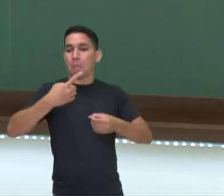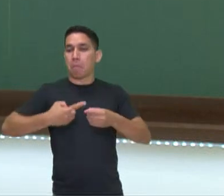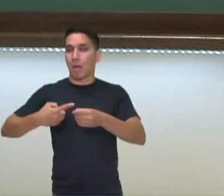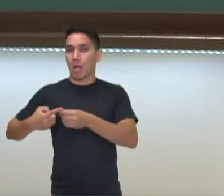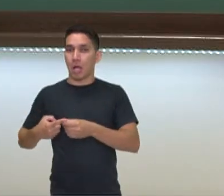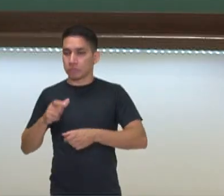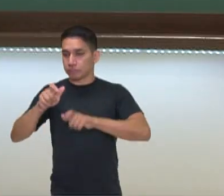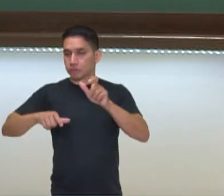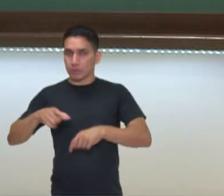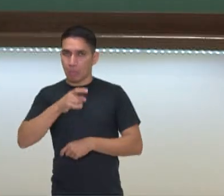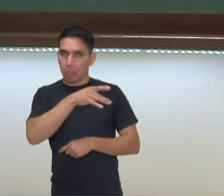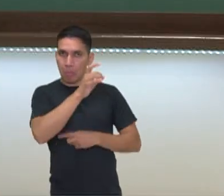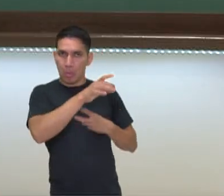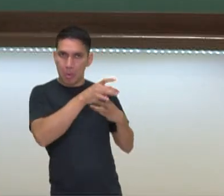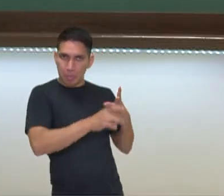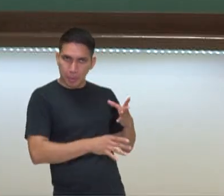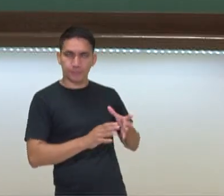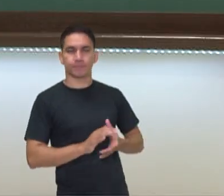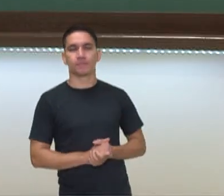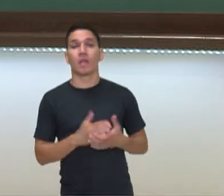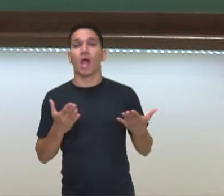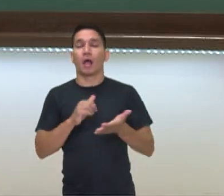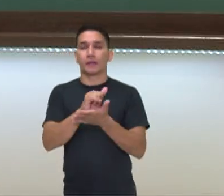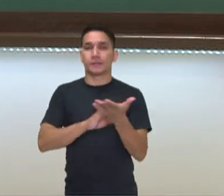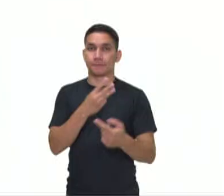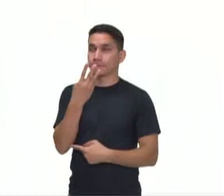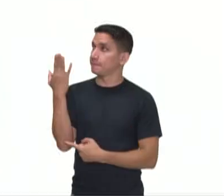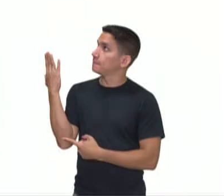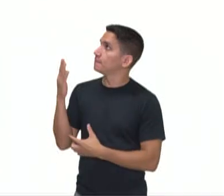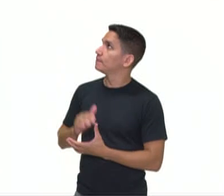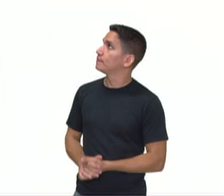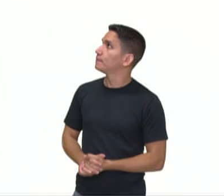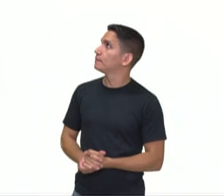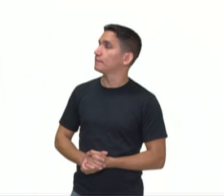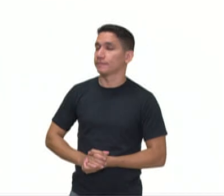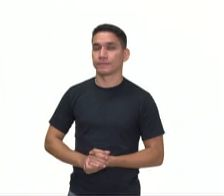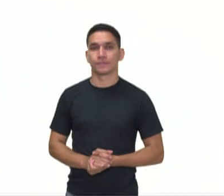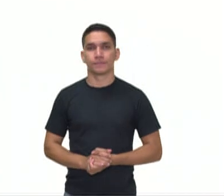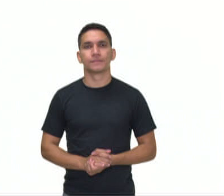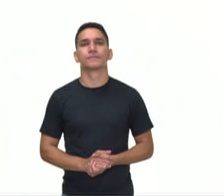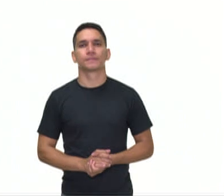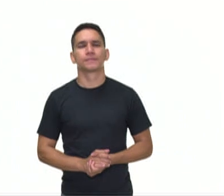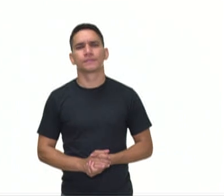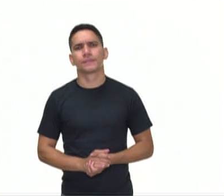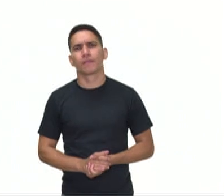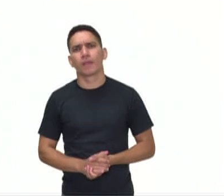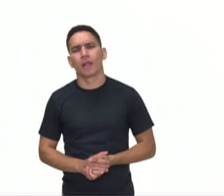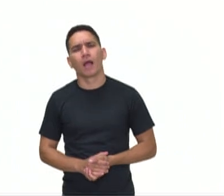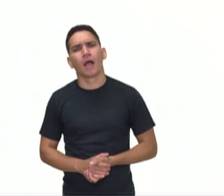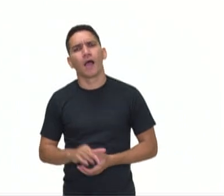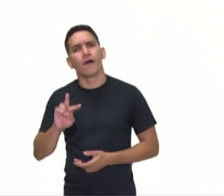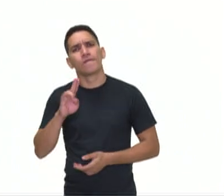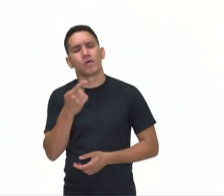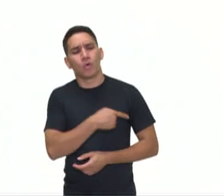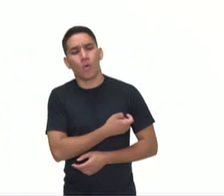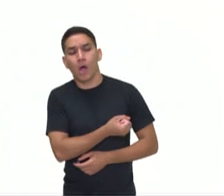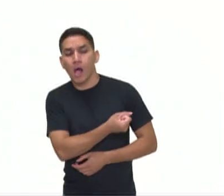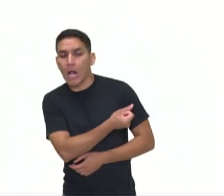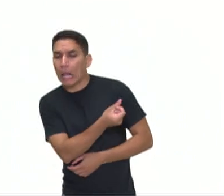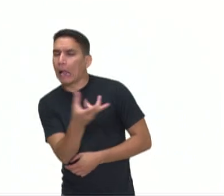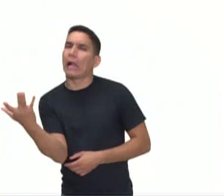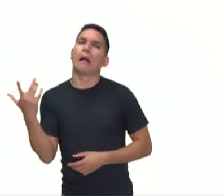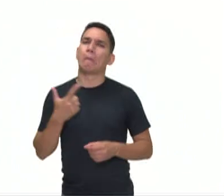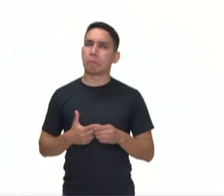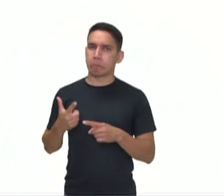E agora a nossa terceira atividade na tela para você. Confere aí, ó. Tendo em vista que as cidades apresentam diversos